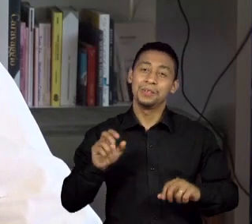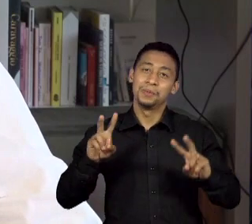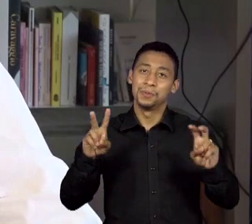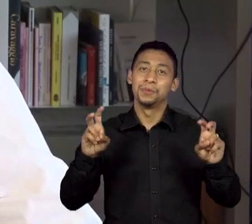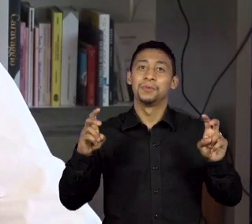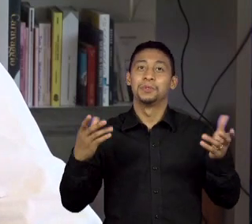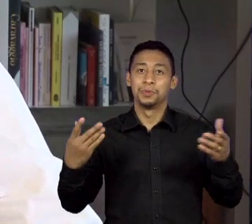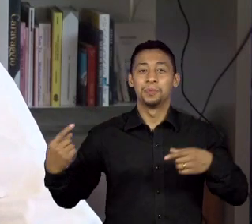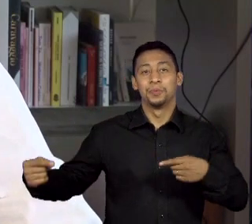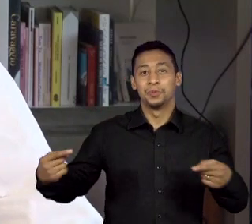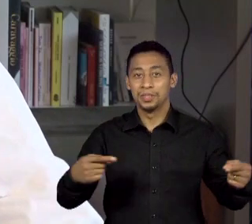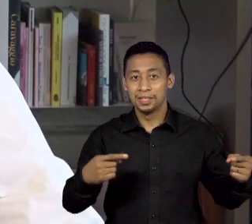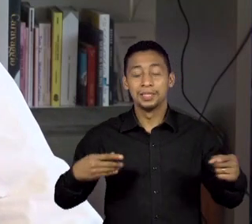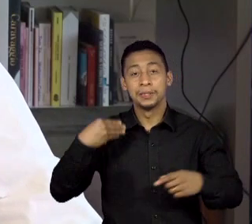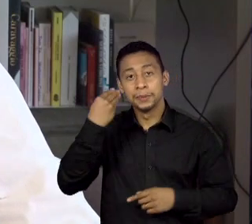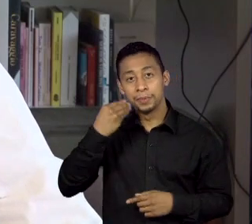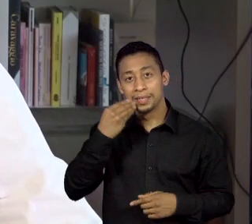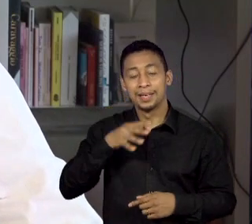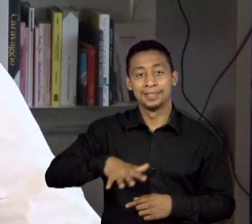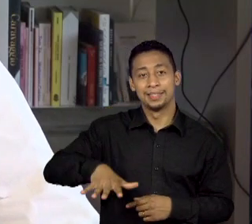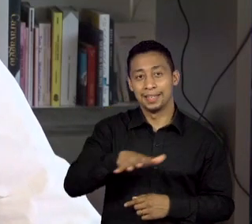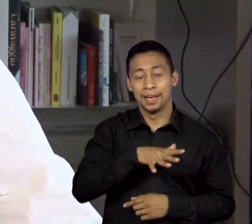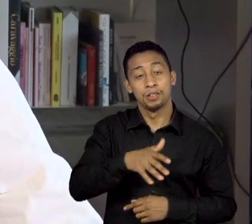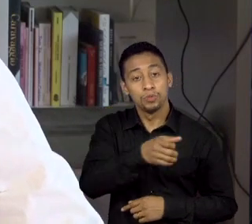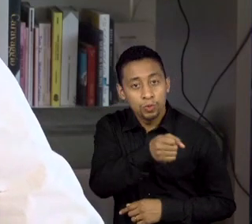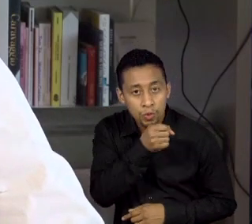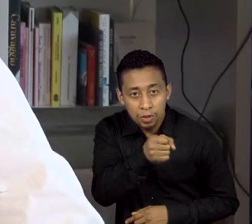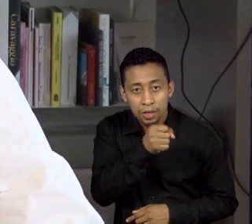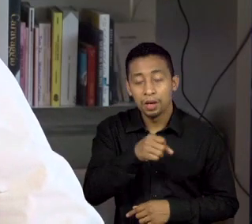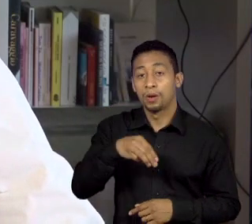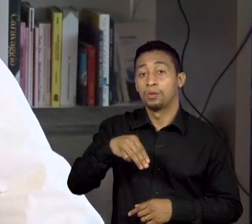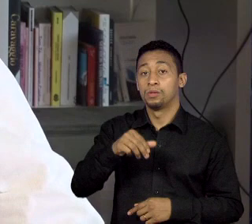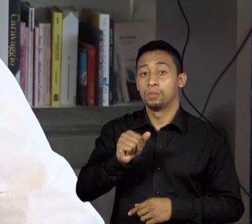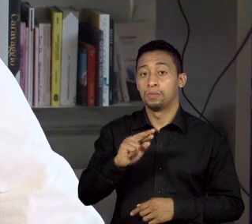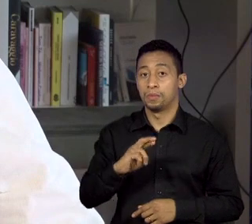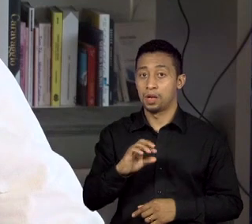da experiência jornalística, certamente. O Marcos até fala